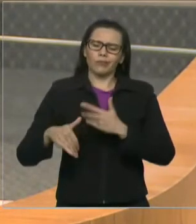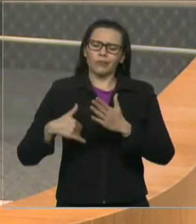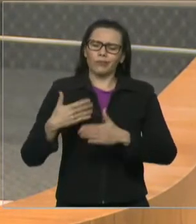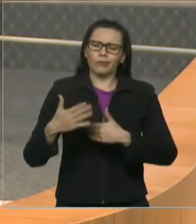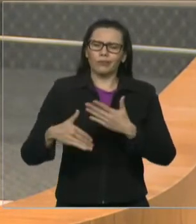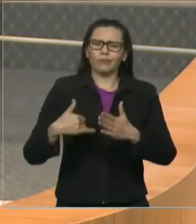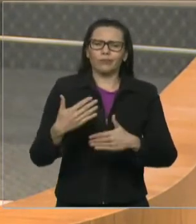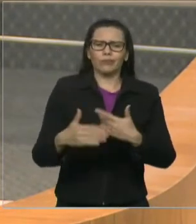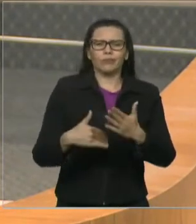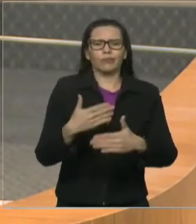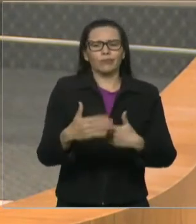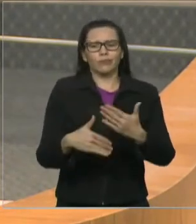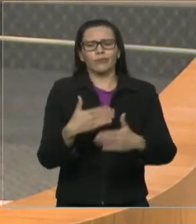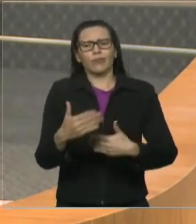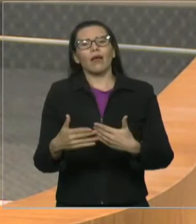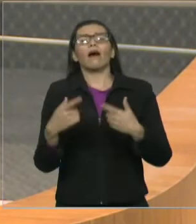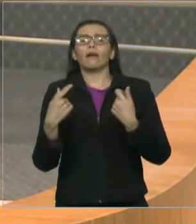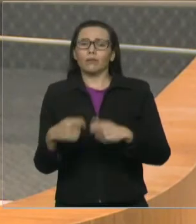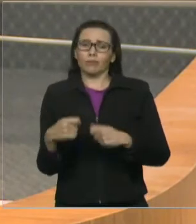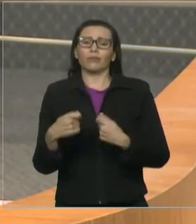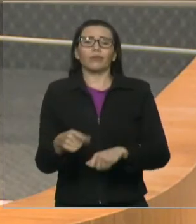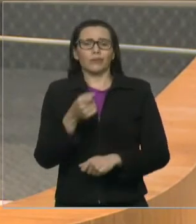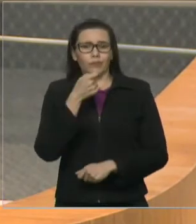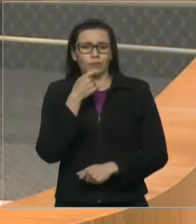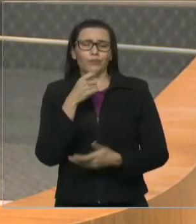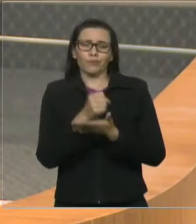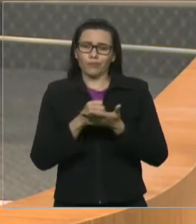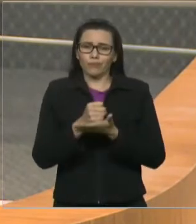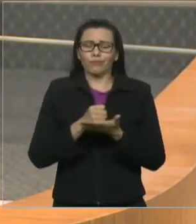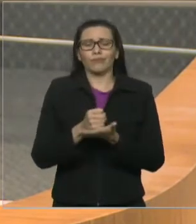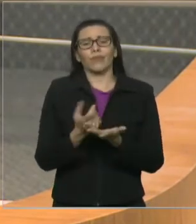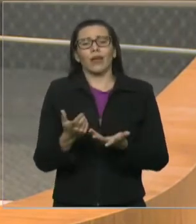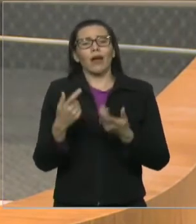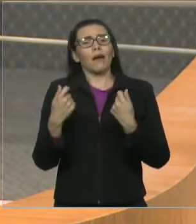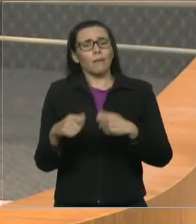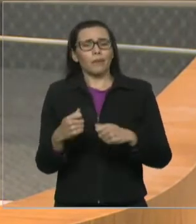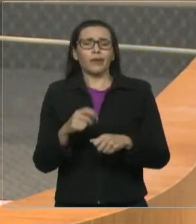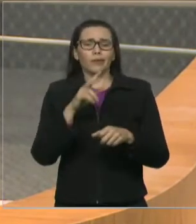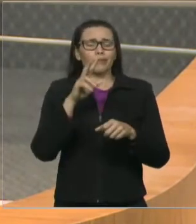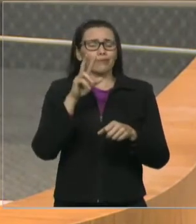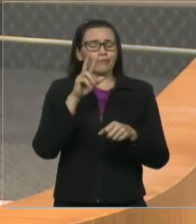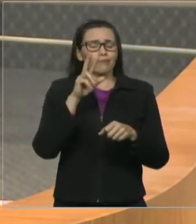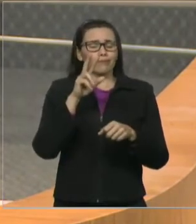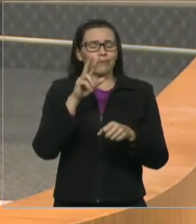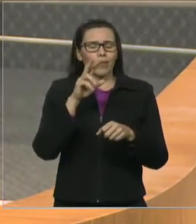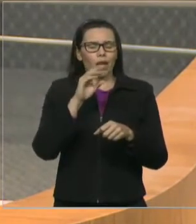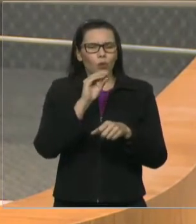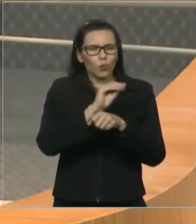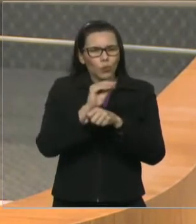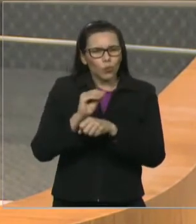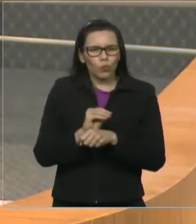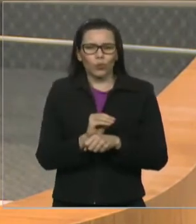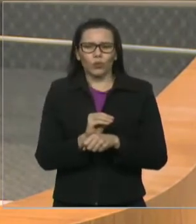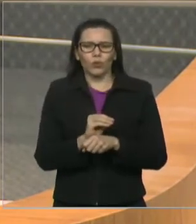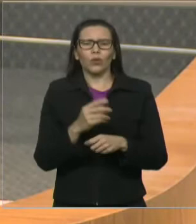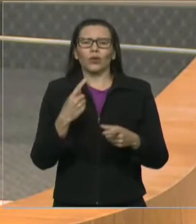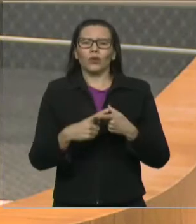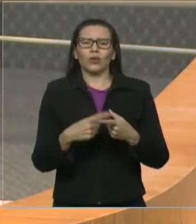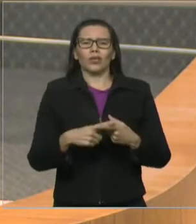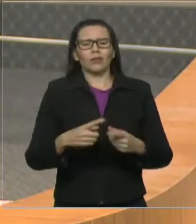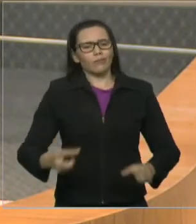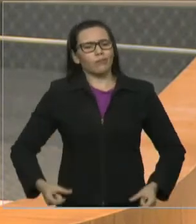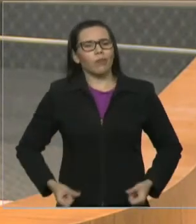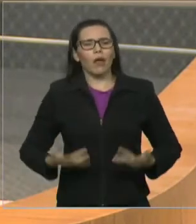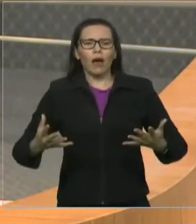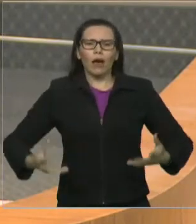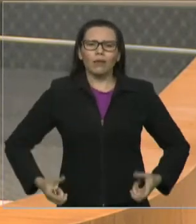ela precisa dessa assistência, porque ninguém tem condição, aí na maioria das pessoas, de arcar com um custo de medicação aí mensal de